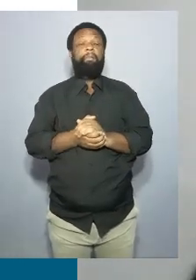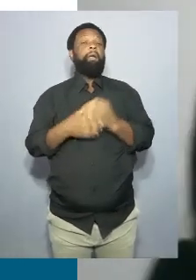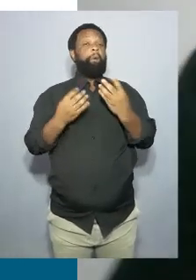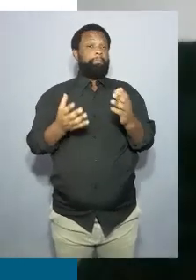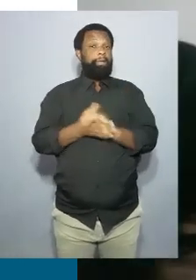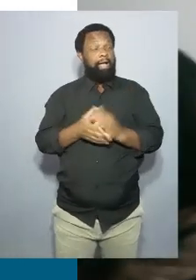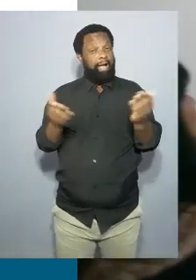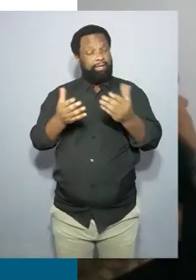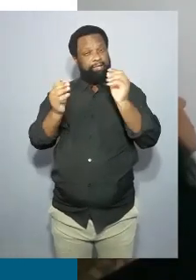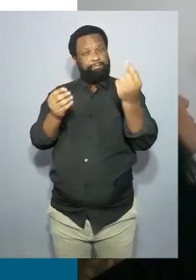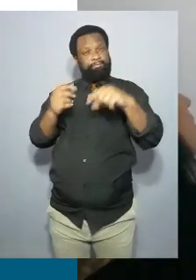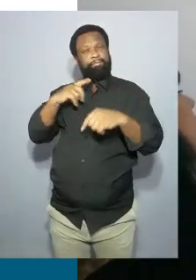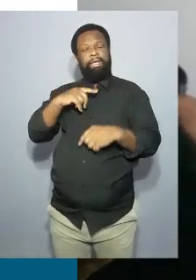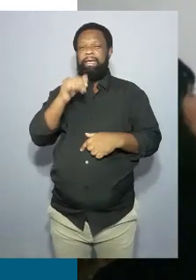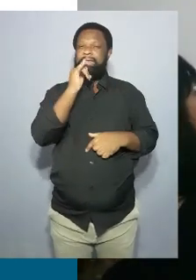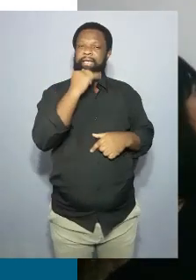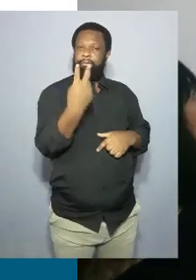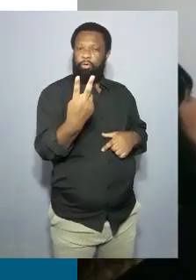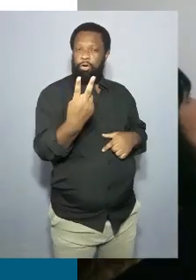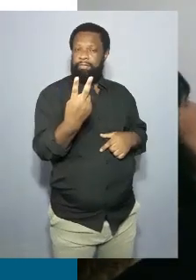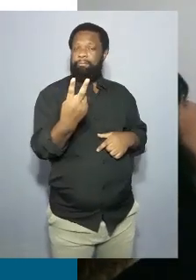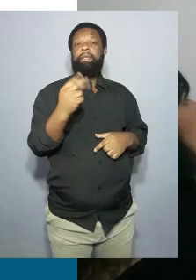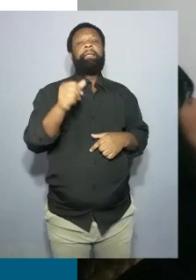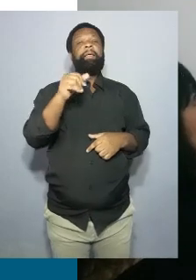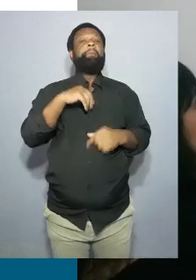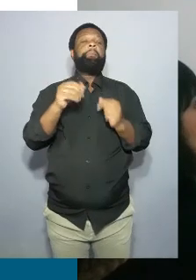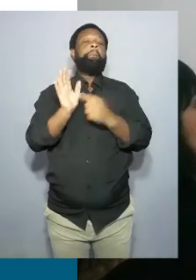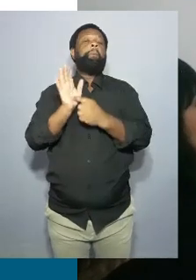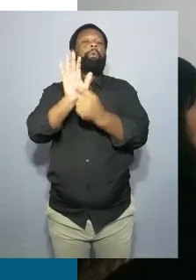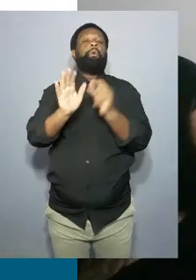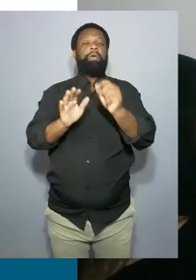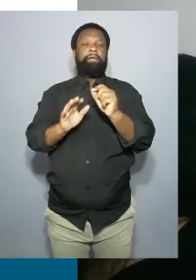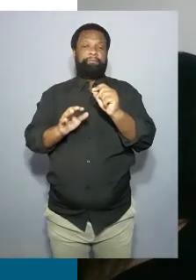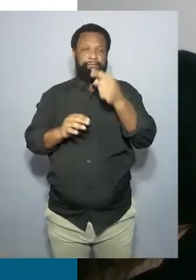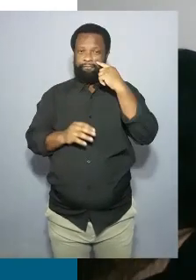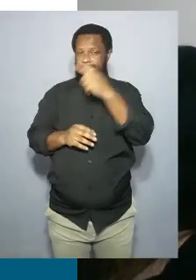Bom, aqui eu coloquei 2 exemplos, né, para mostrar para vocês o